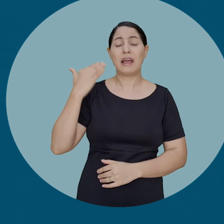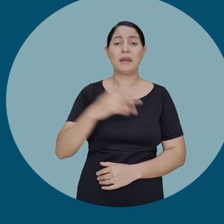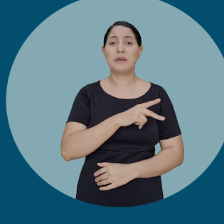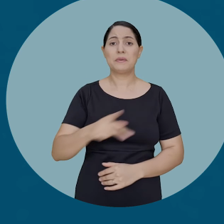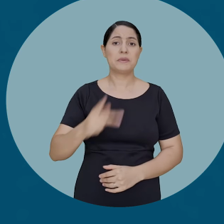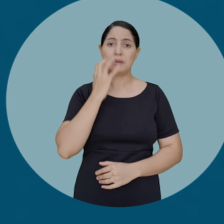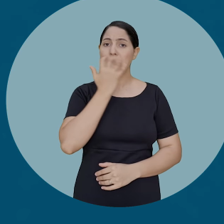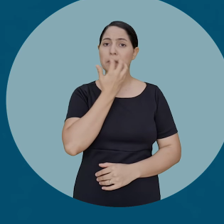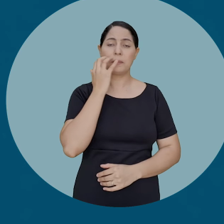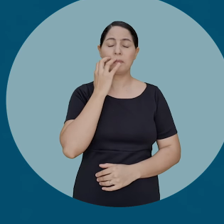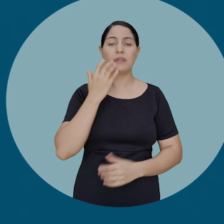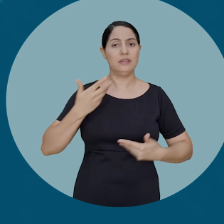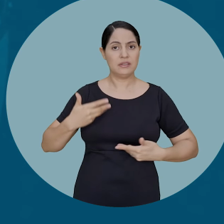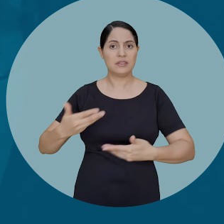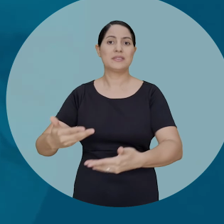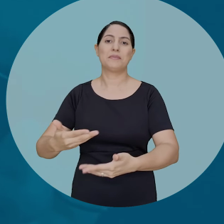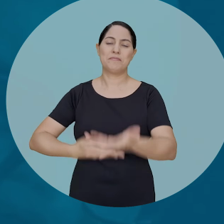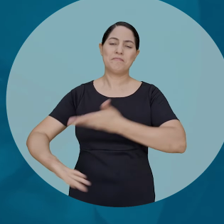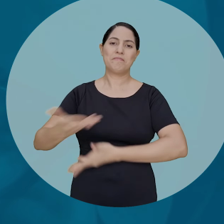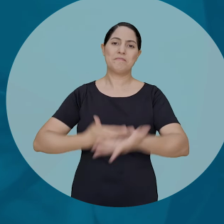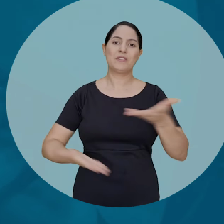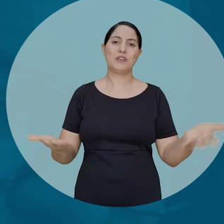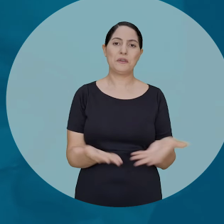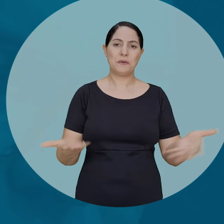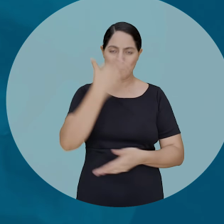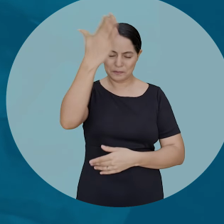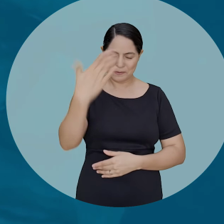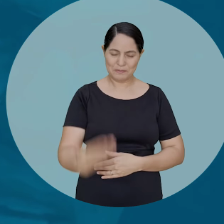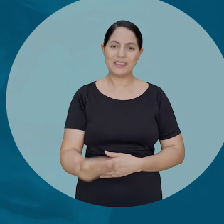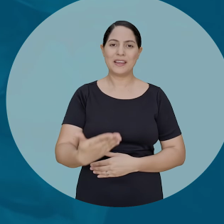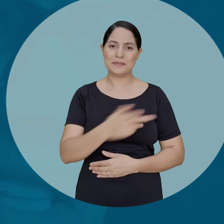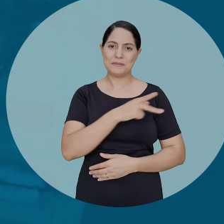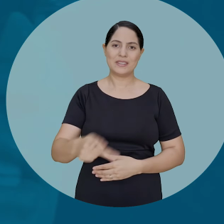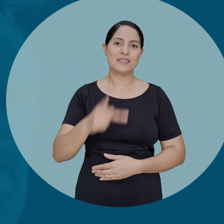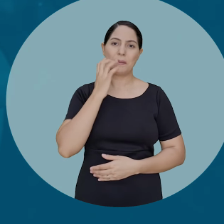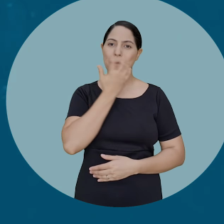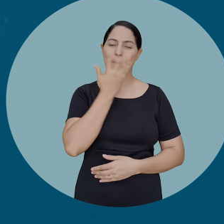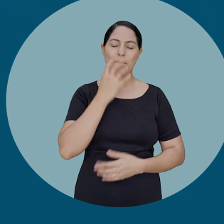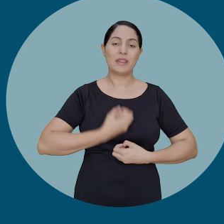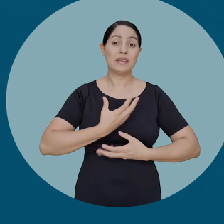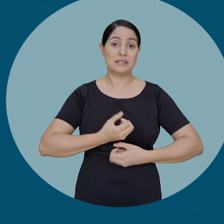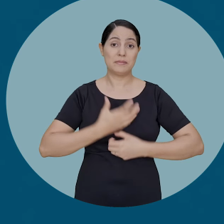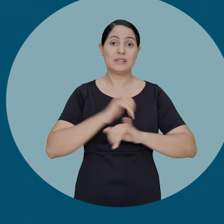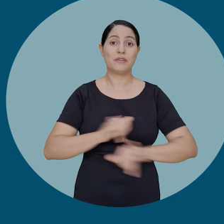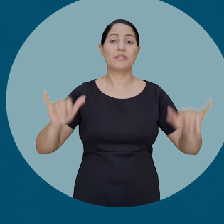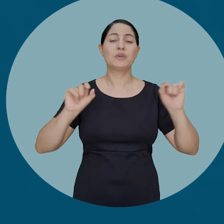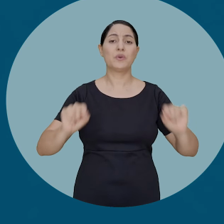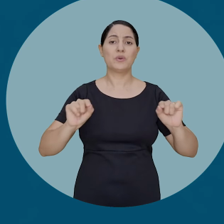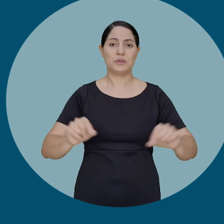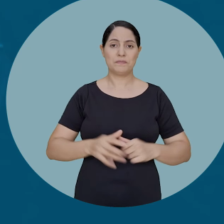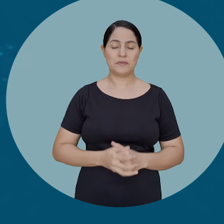nos recebeu, que estava me lembrando há pouco, o presidente Sarney, com a seguinte expressão: sem